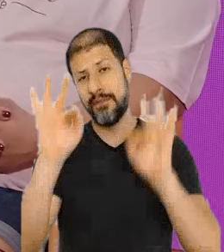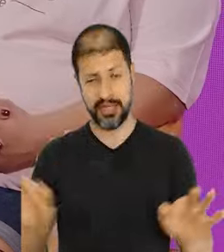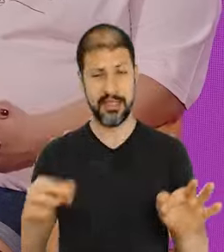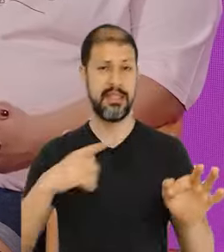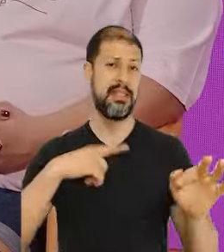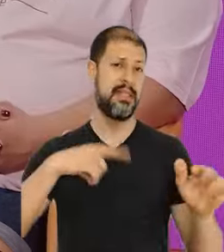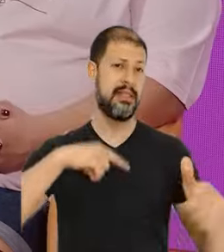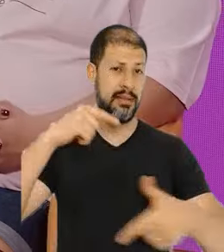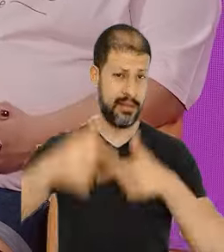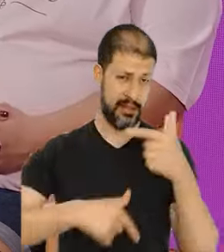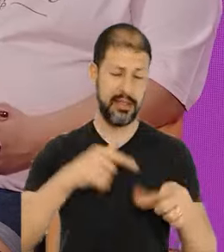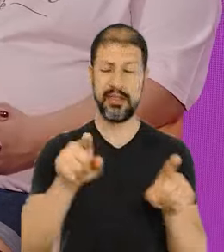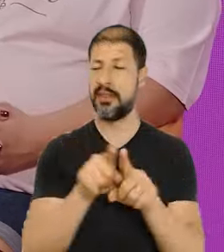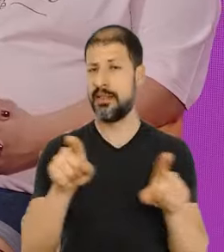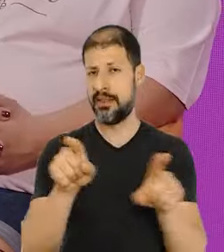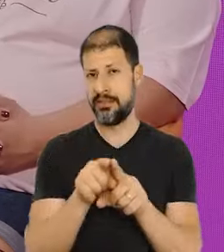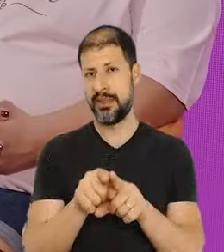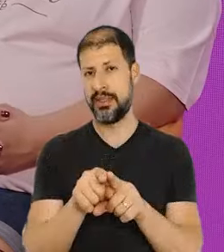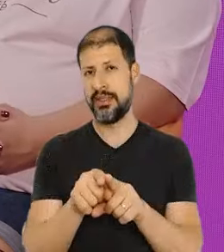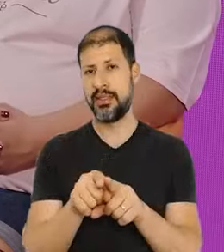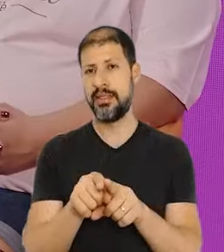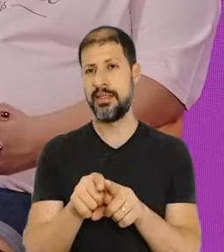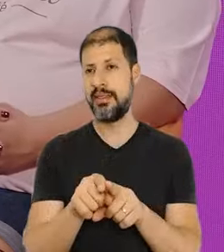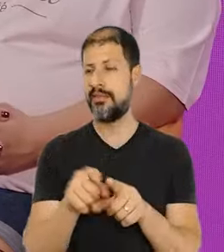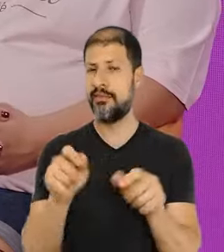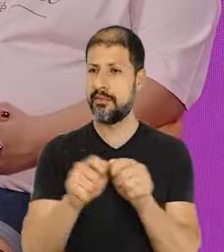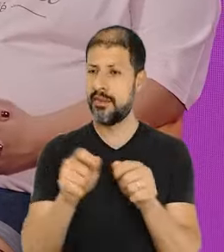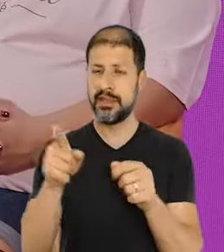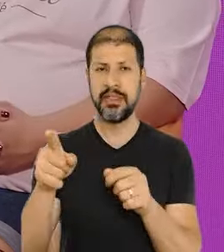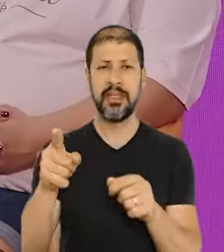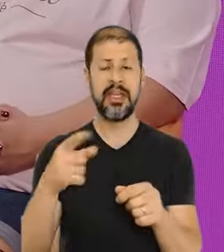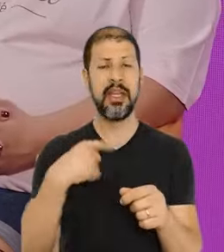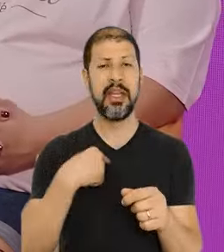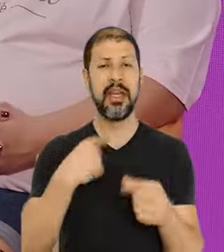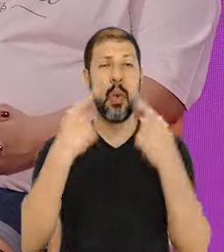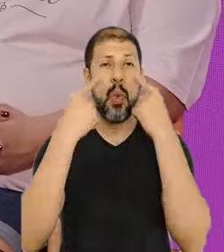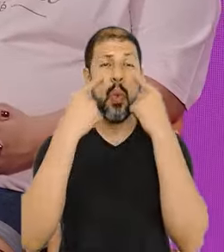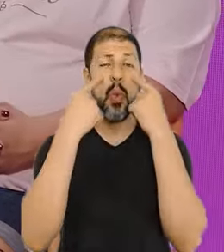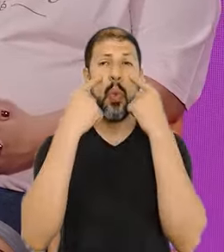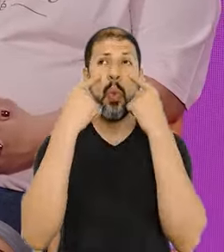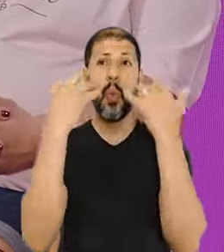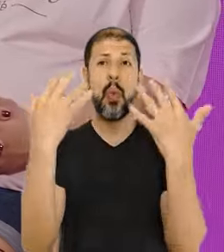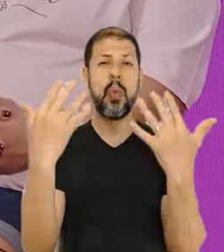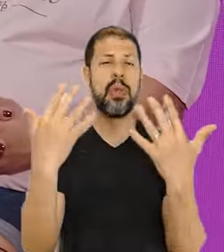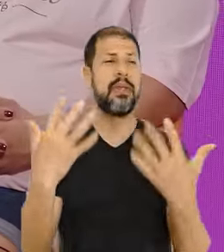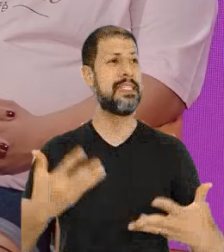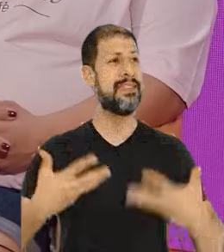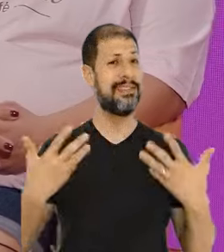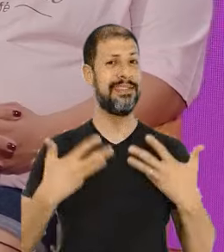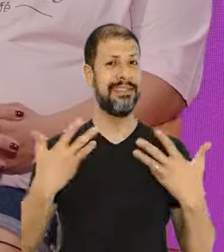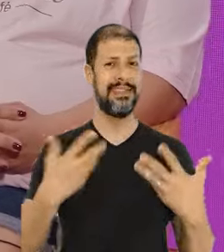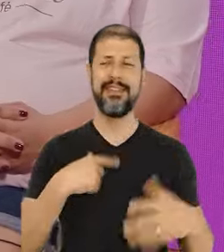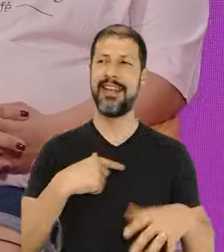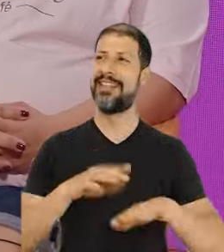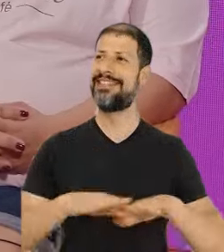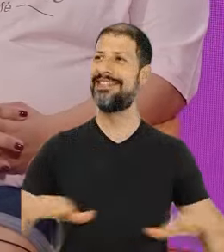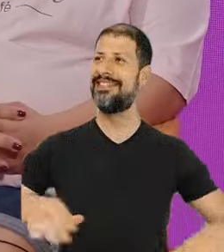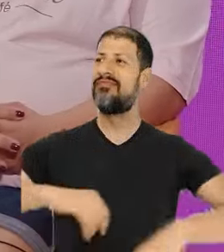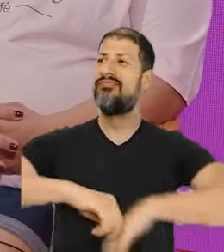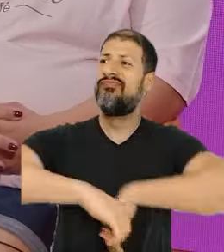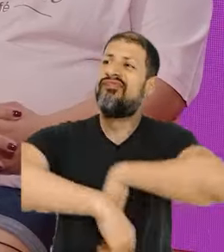trabalhando e fazendo aquilo realmente com os olhos com alegria né Não adianta ele tá ali no balcão